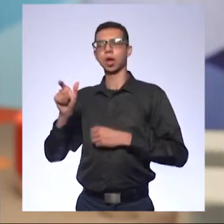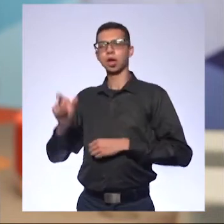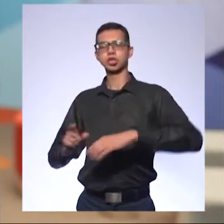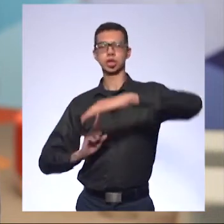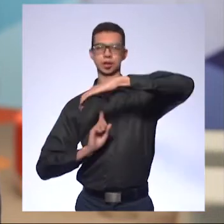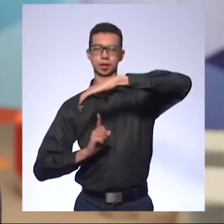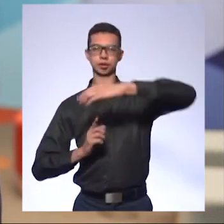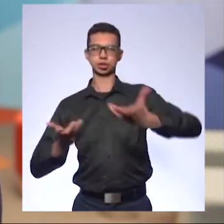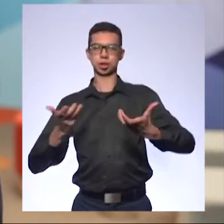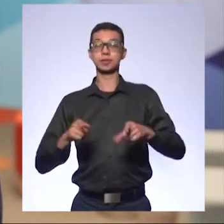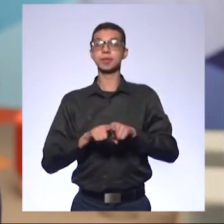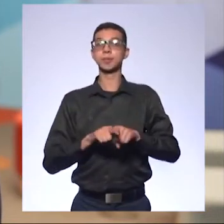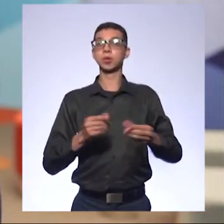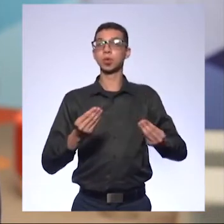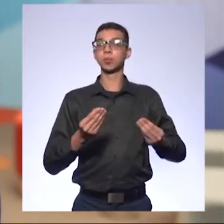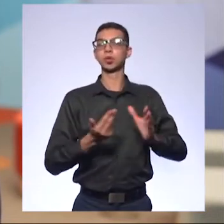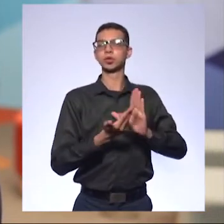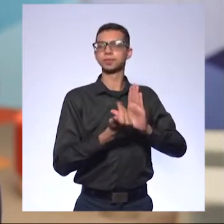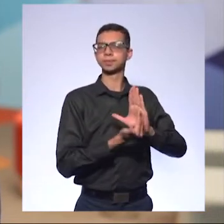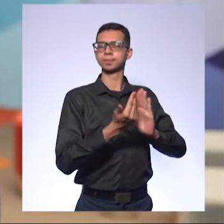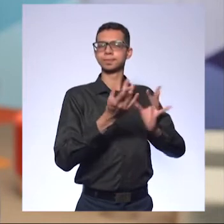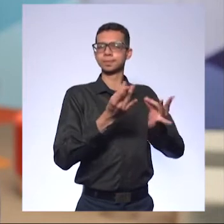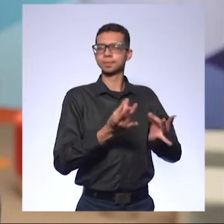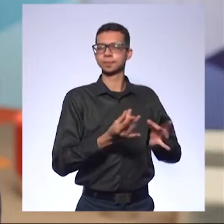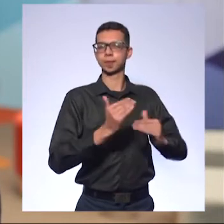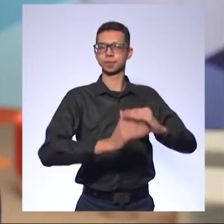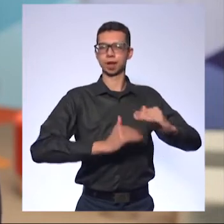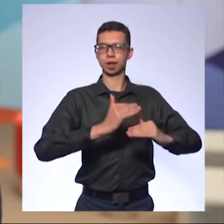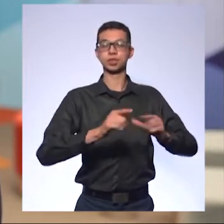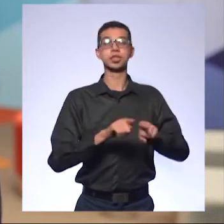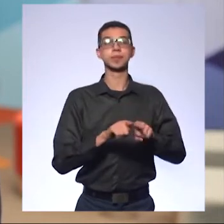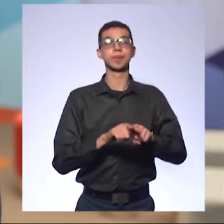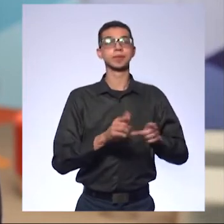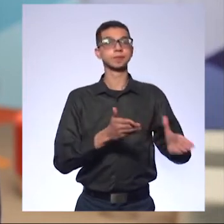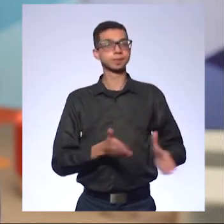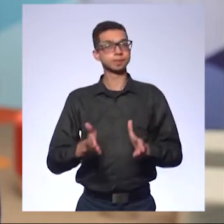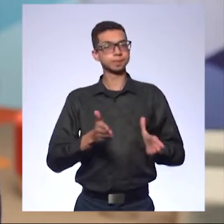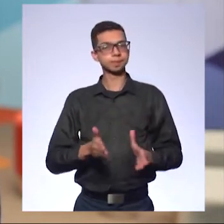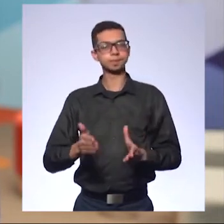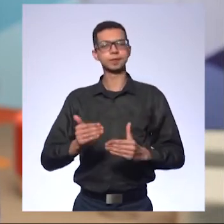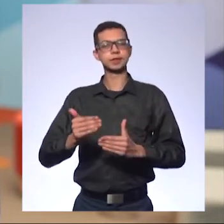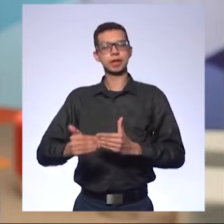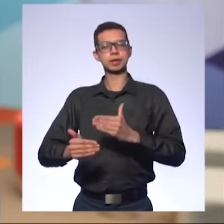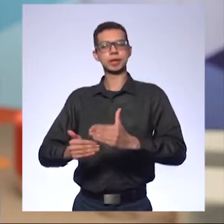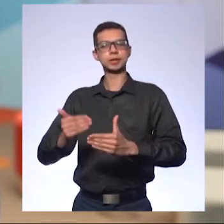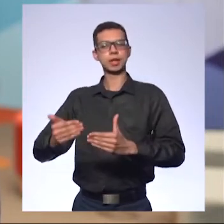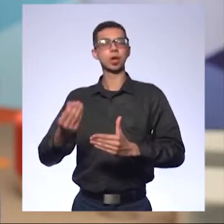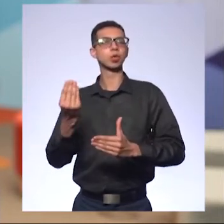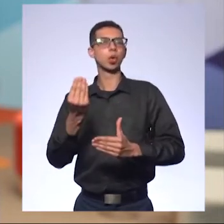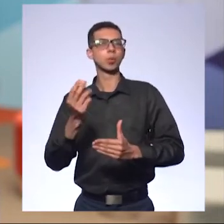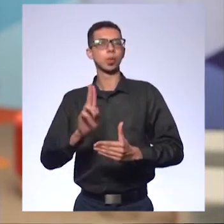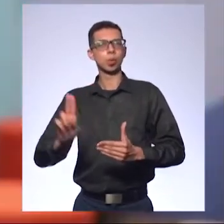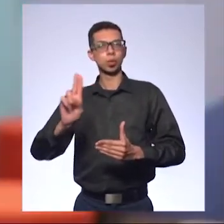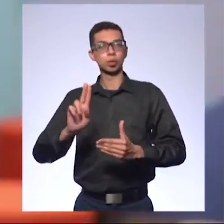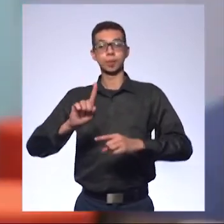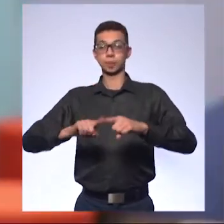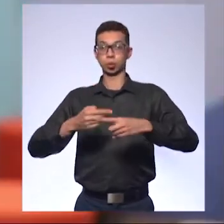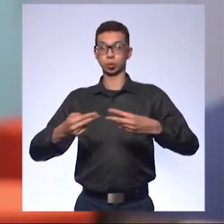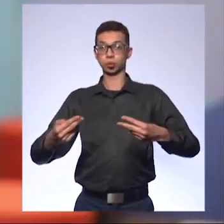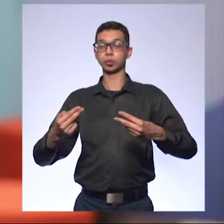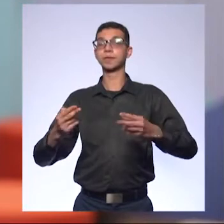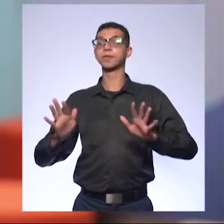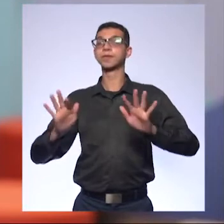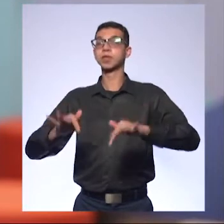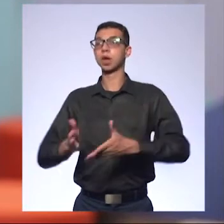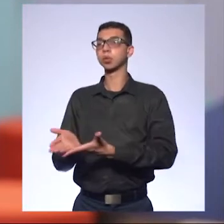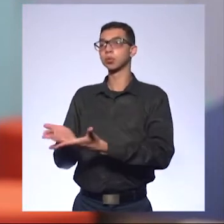passar pela cadeia também de distribuição, a cadeia de uso do produto e como esse produto vai ser recoletado no final. Os Jogos